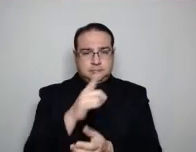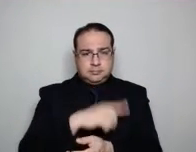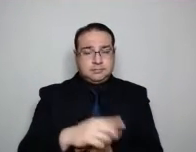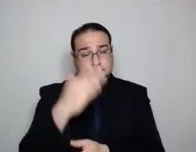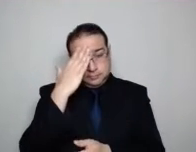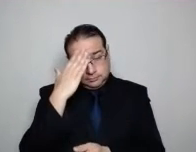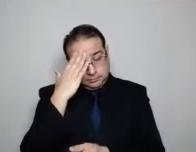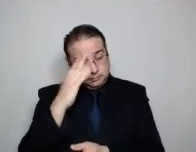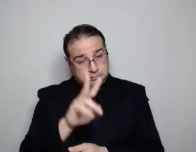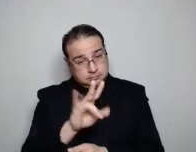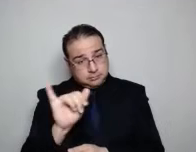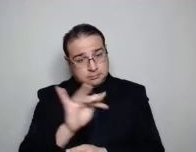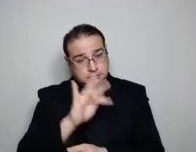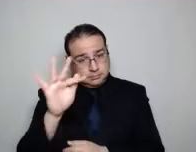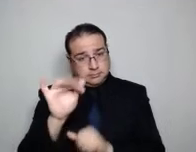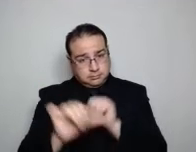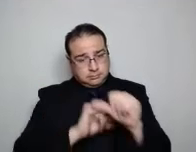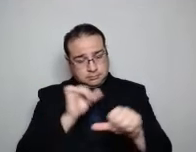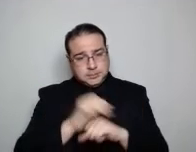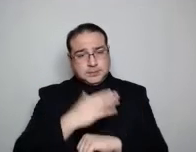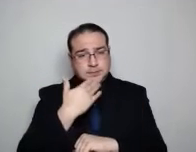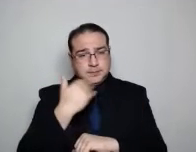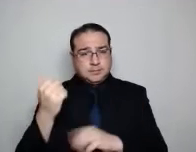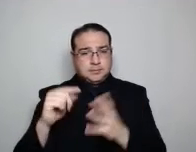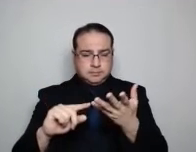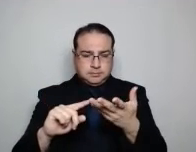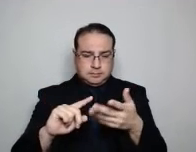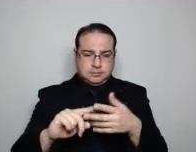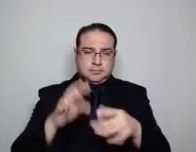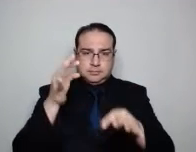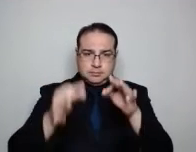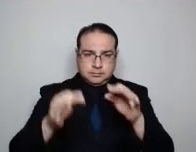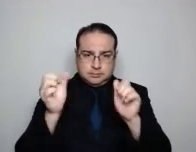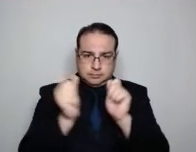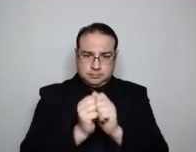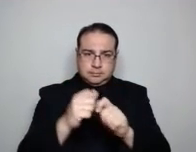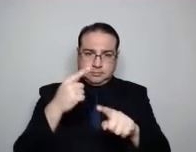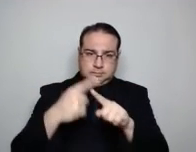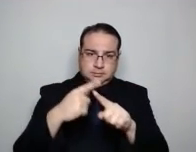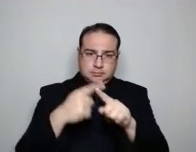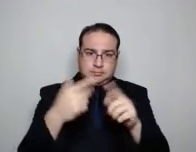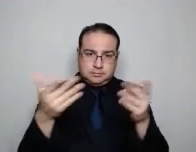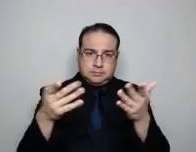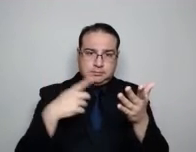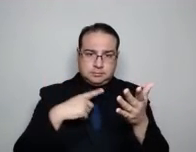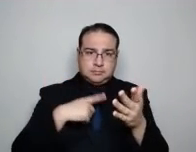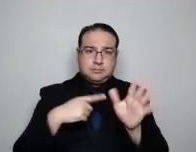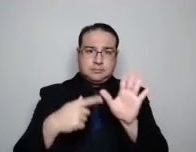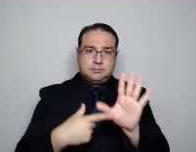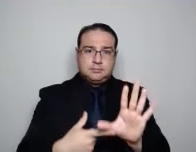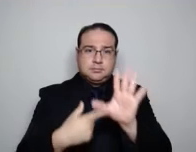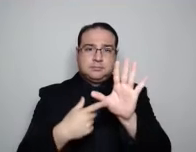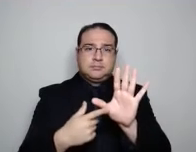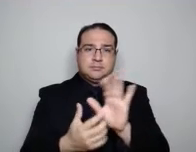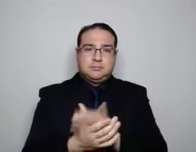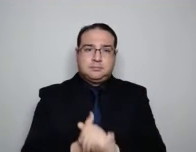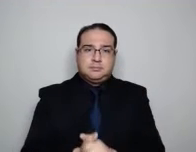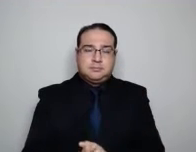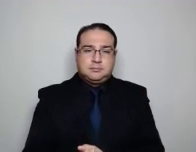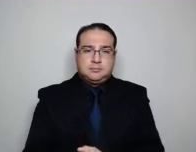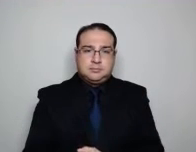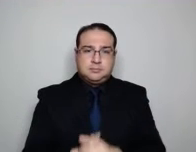até uma melhora na qualidade da judicialização, porque agora a gente tem que demonstrar a